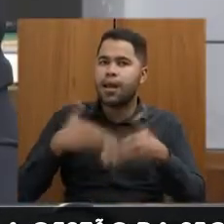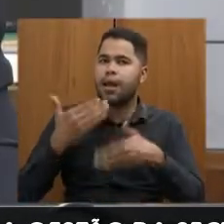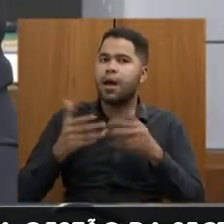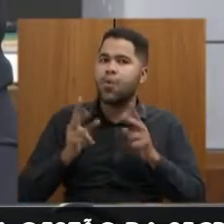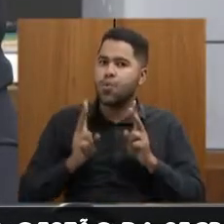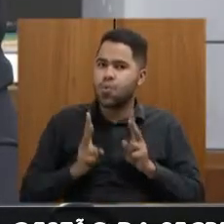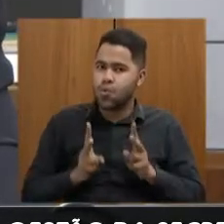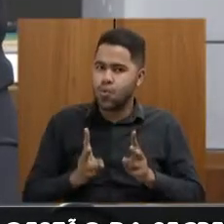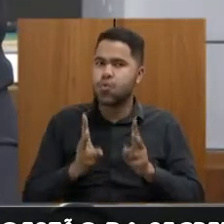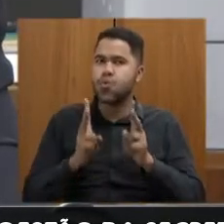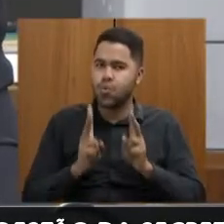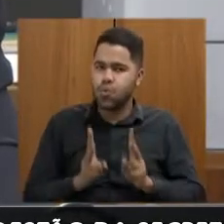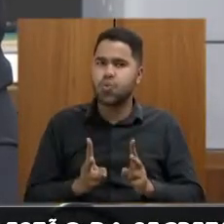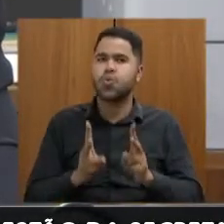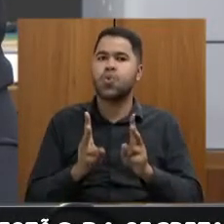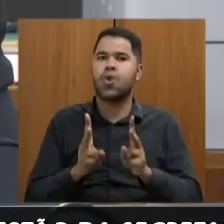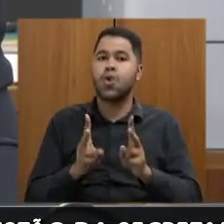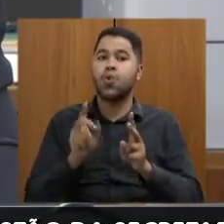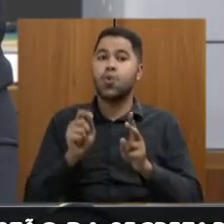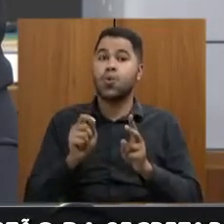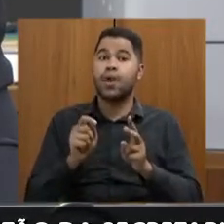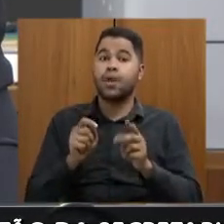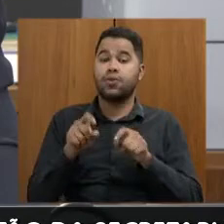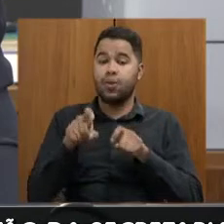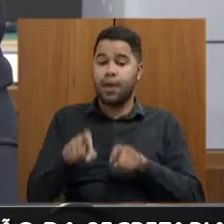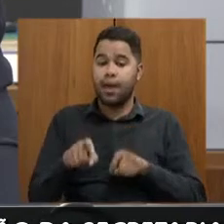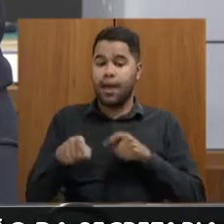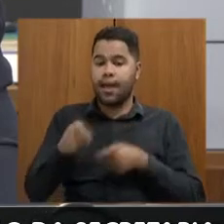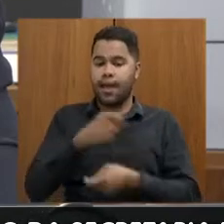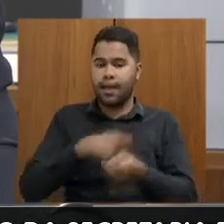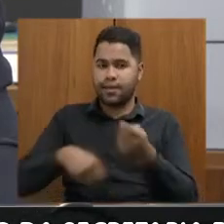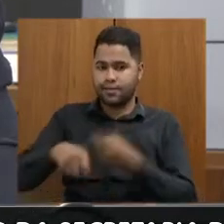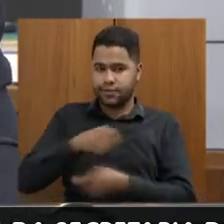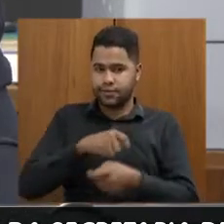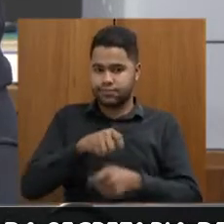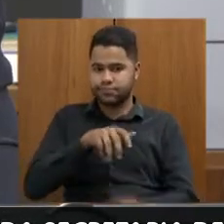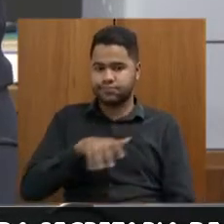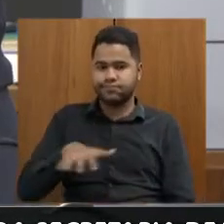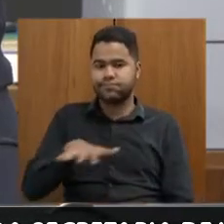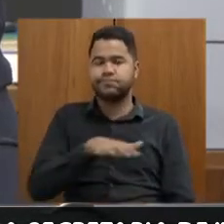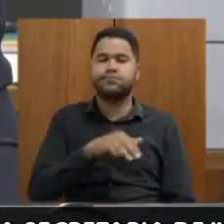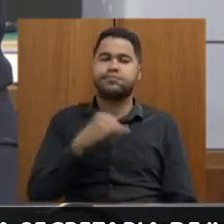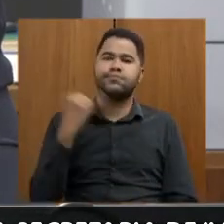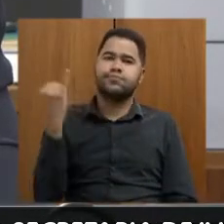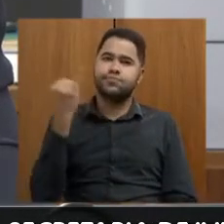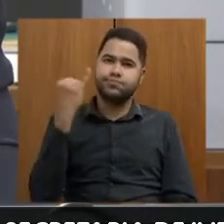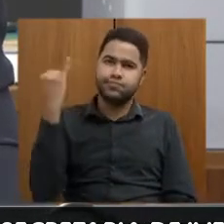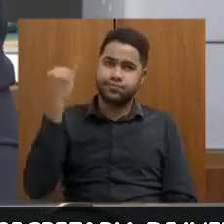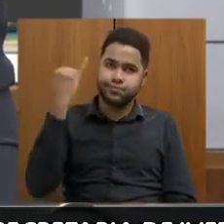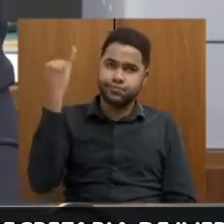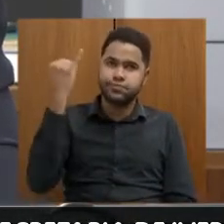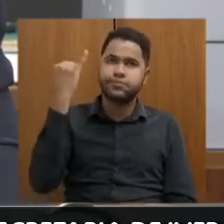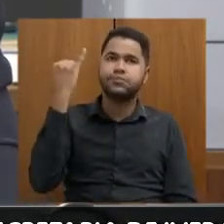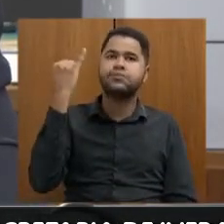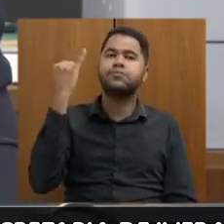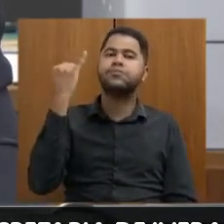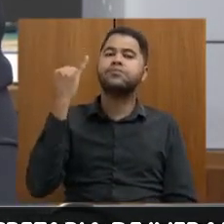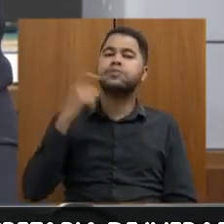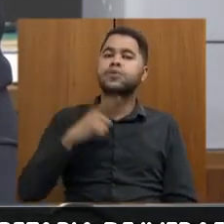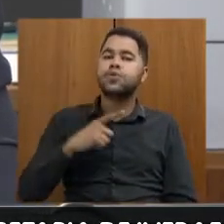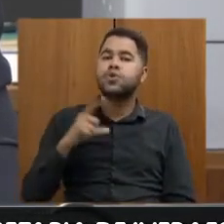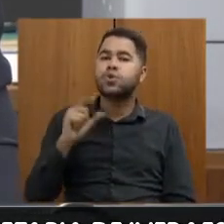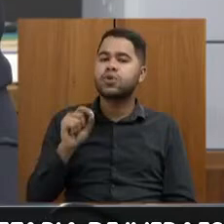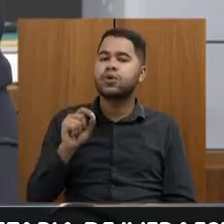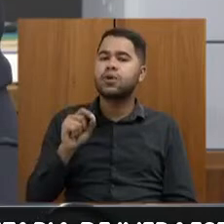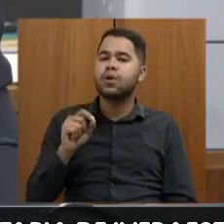constante do agronegócio naquela região então é muito importante é a vi